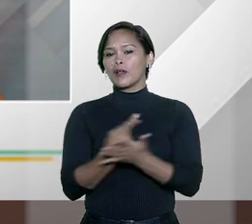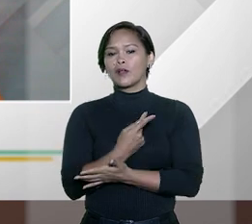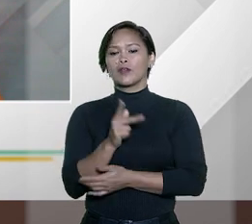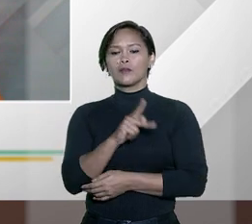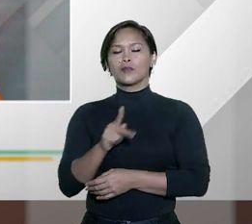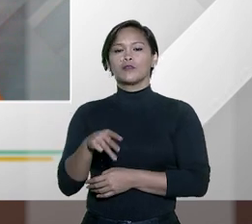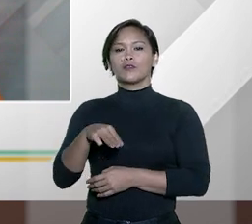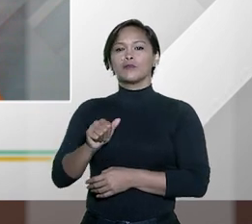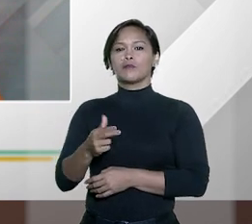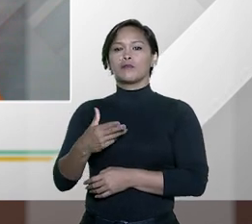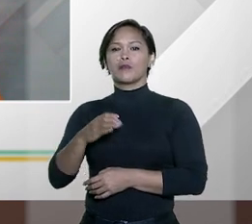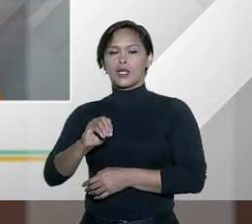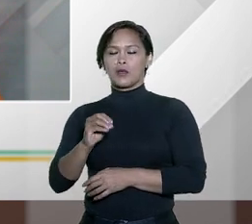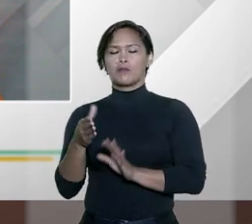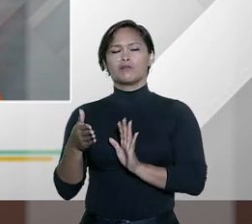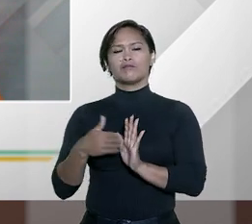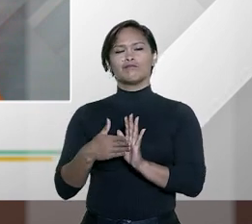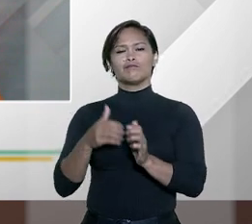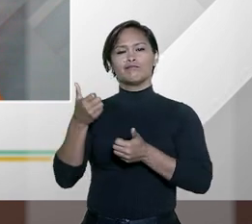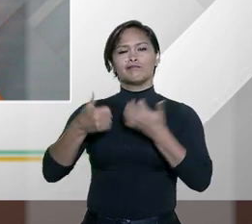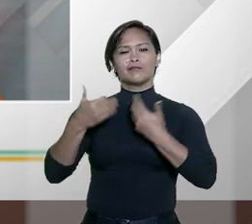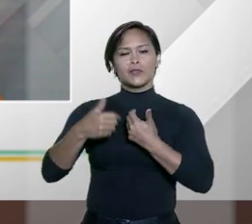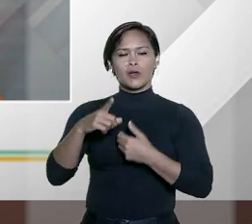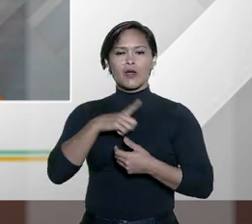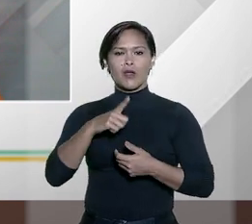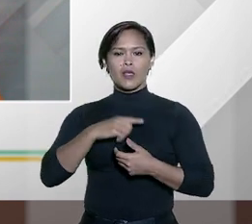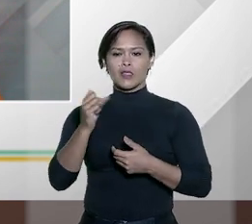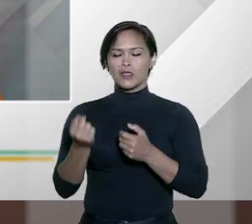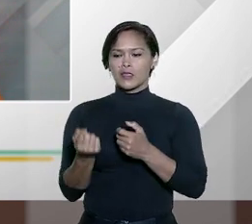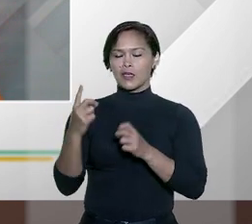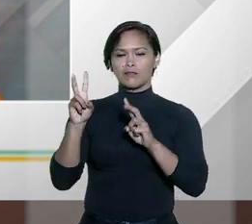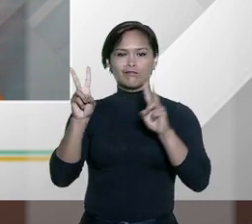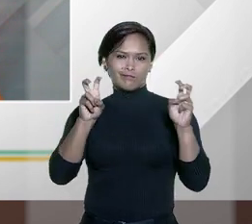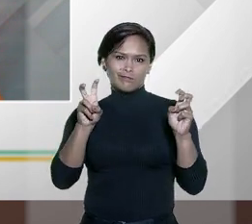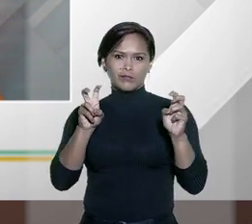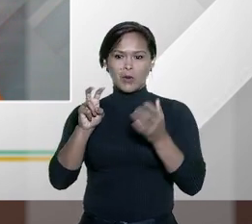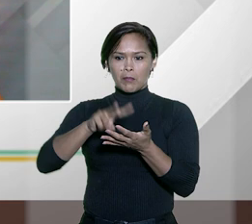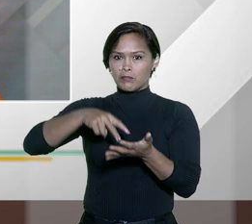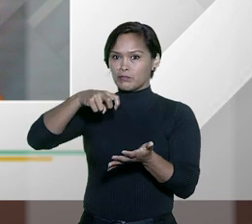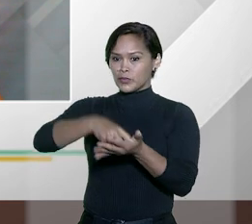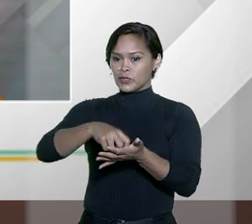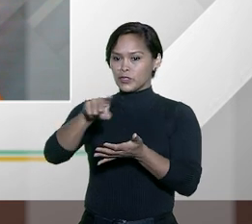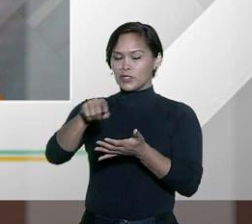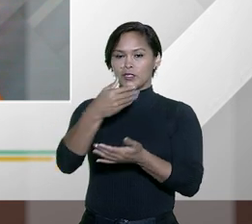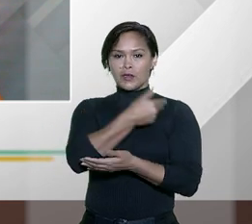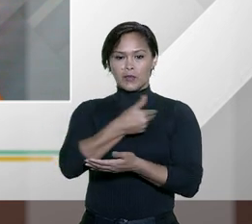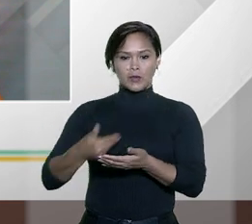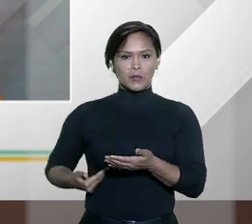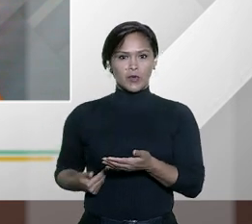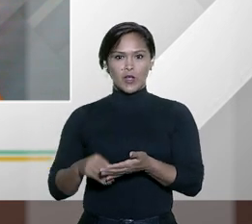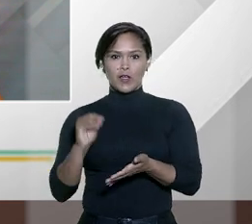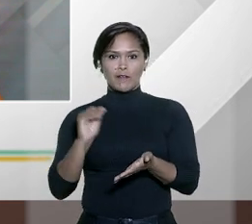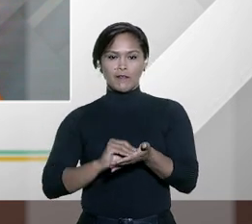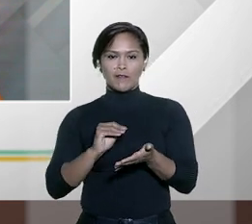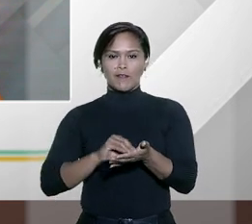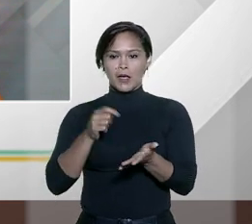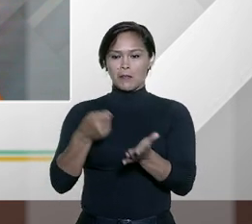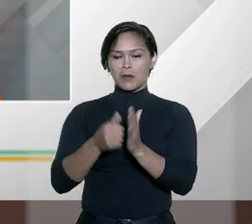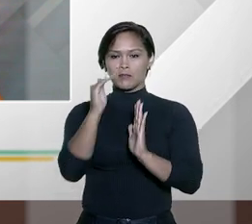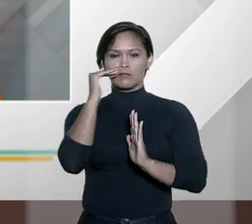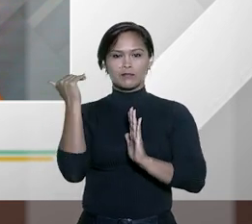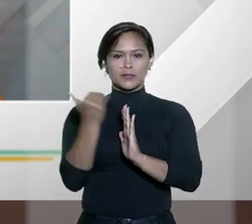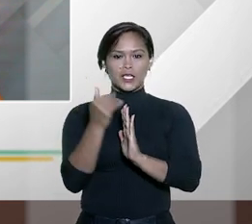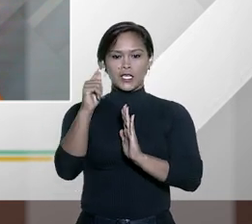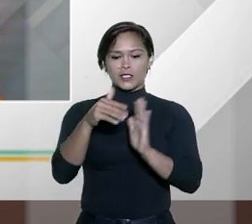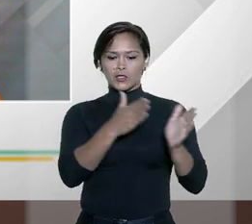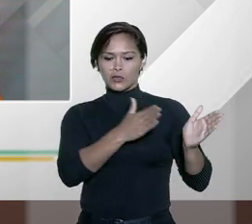doutor Marco? A propósito, há alguma, entre aspas, punição para o ente público que deixa de arcar com essa